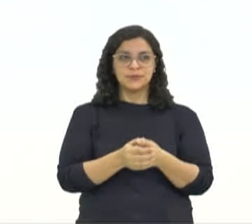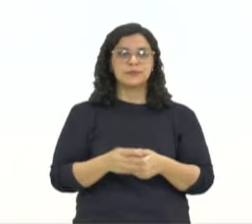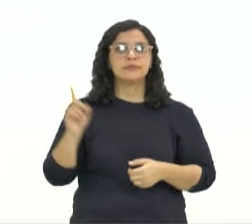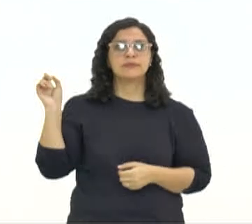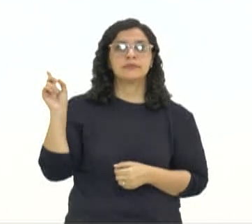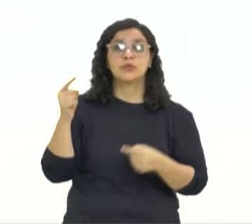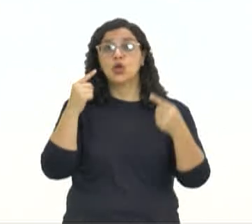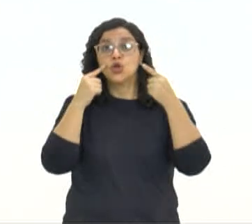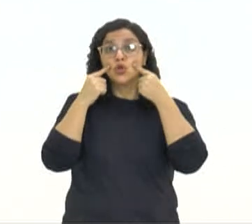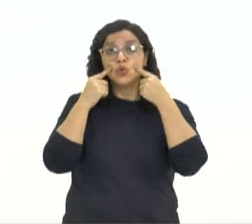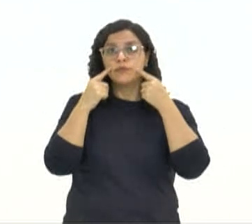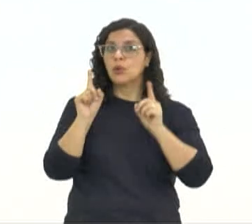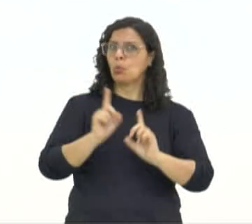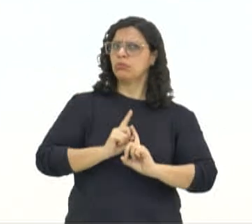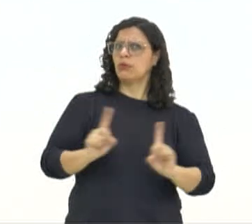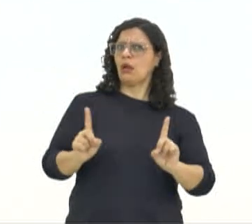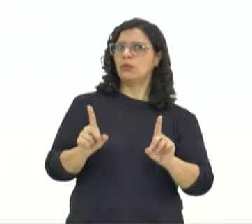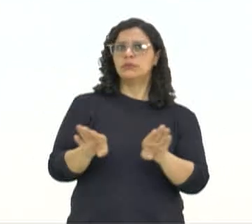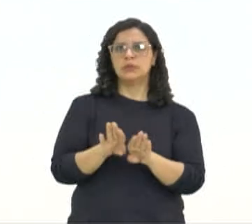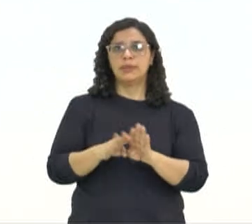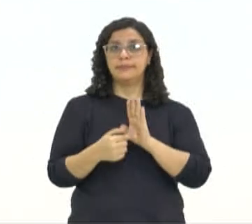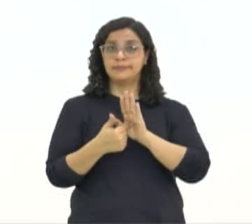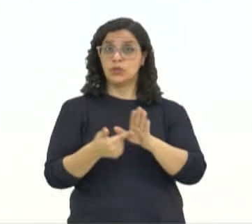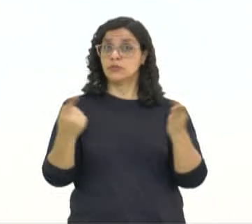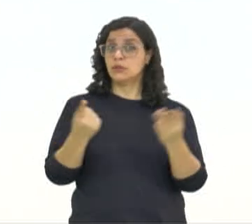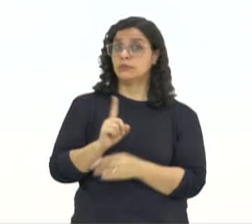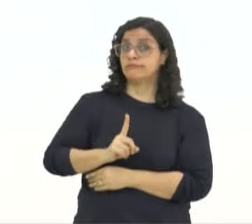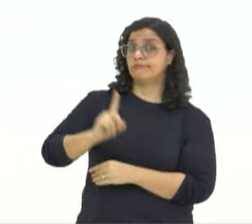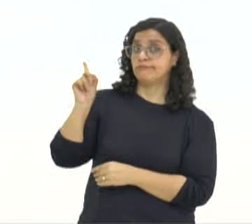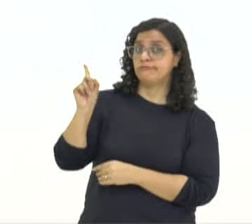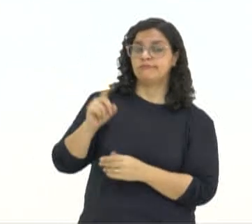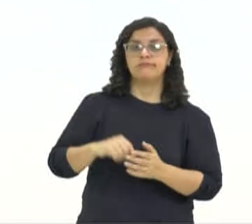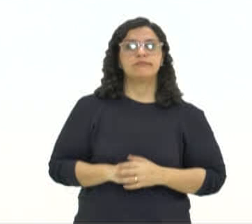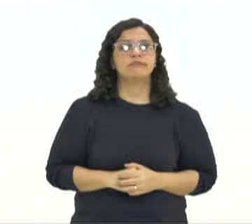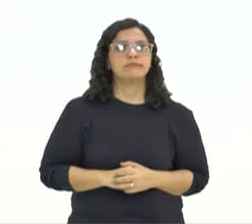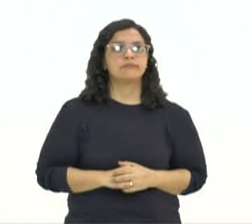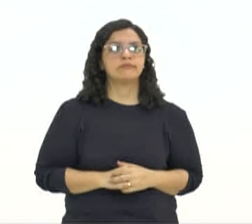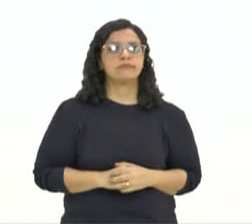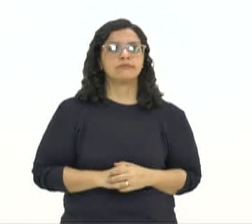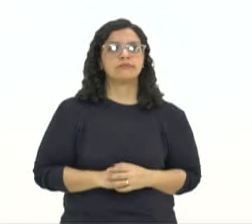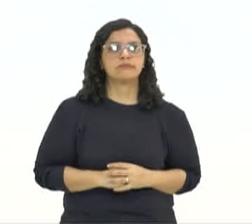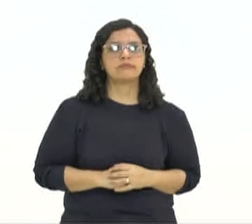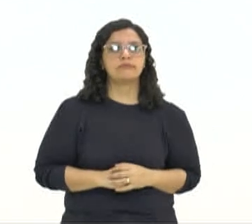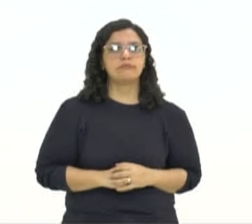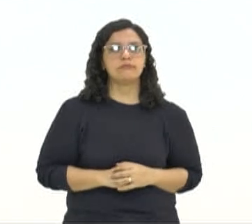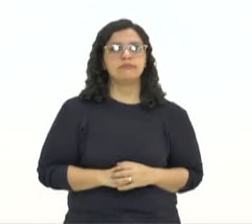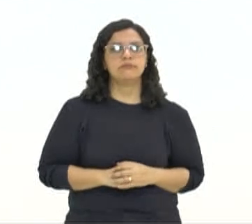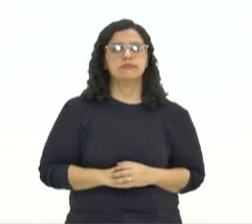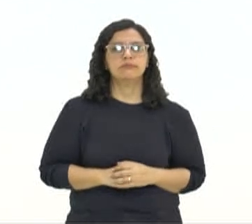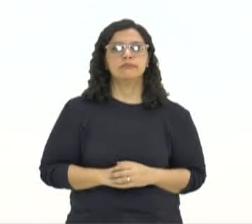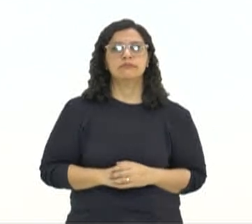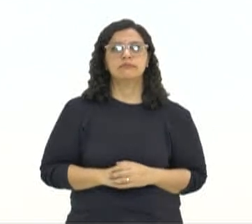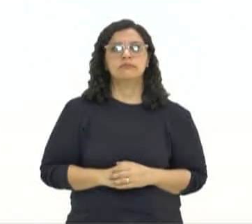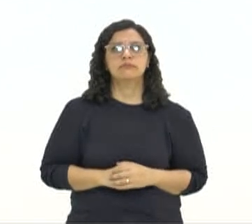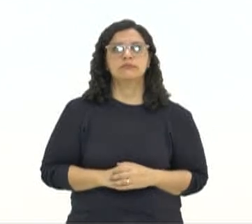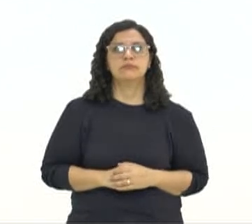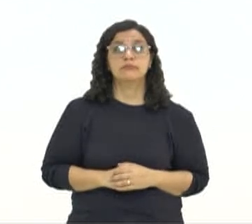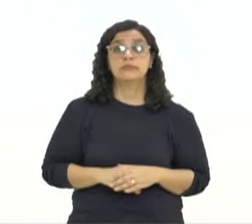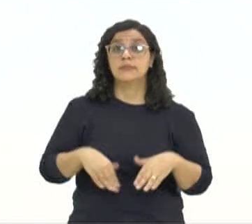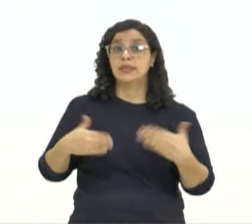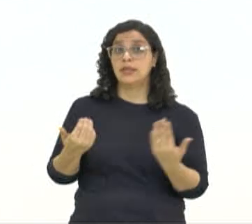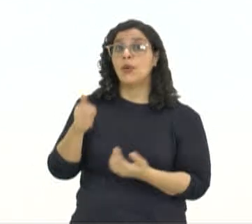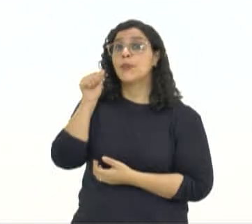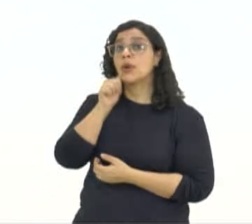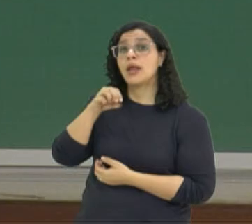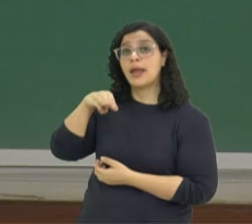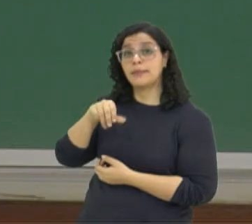ou negação, uma dúvida, para expressar dúvida ou negação, né? Maria não crê que as redes sejam buenas. Então,